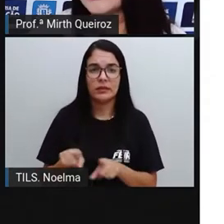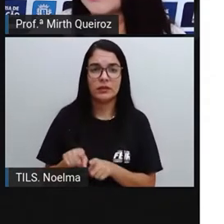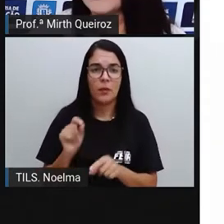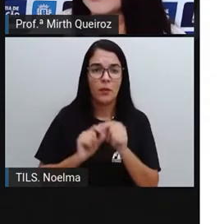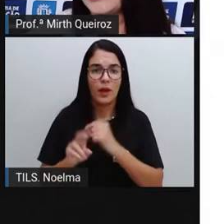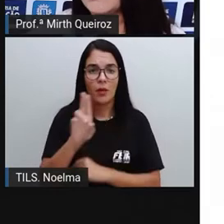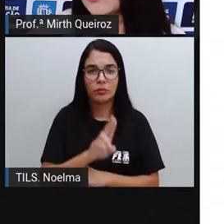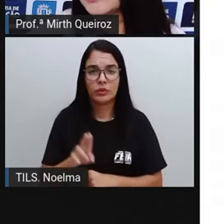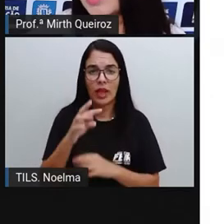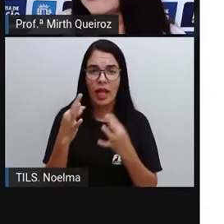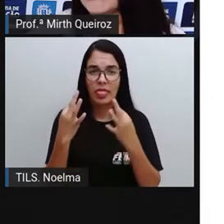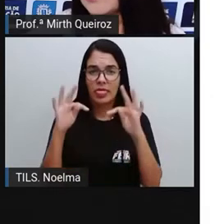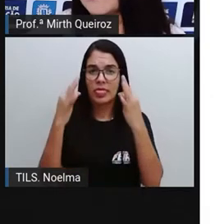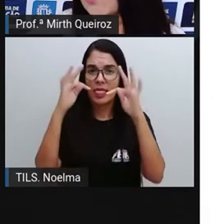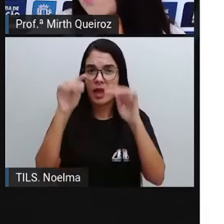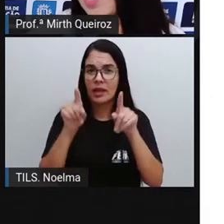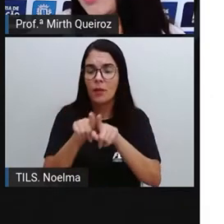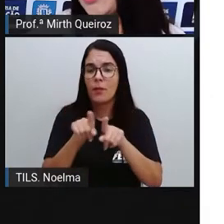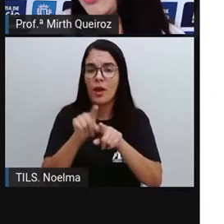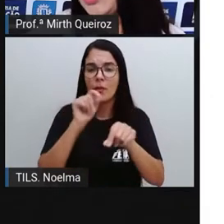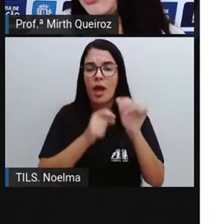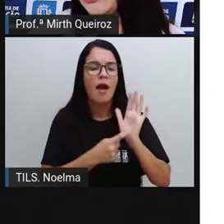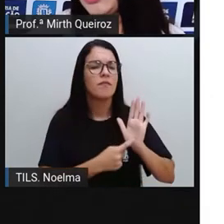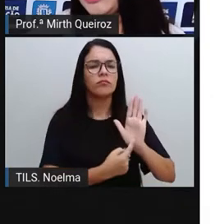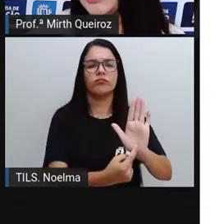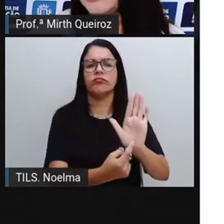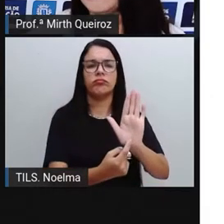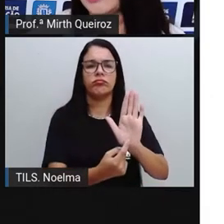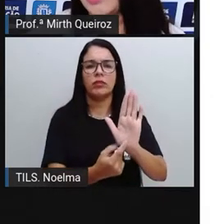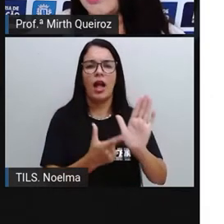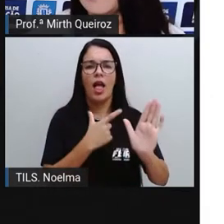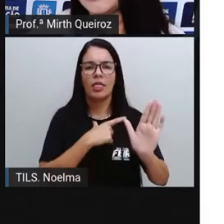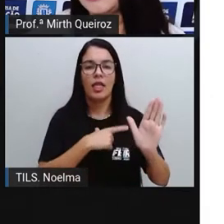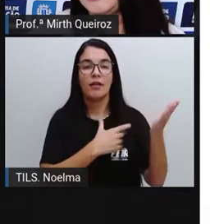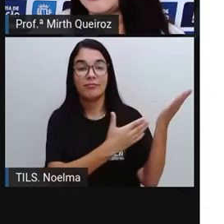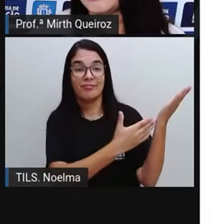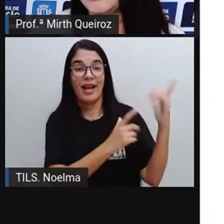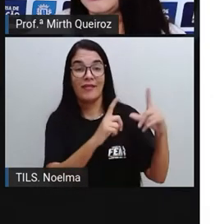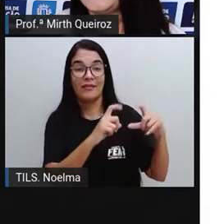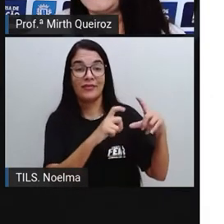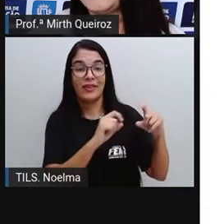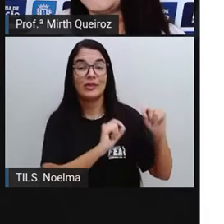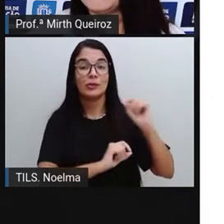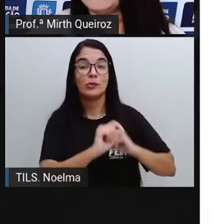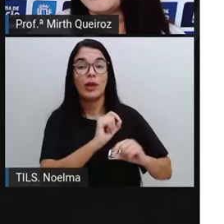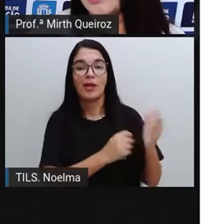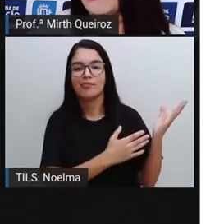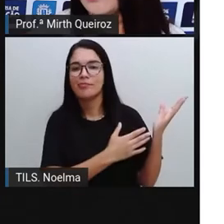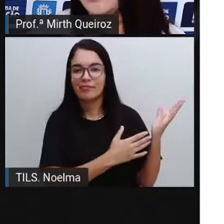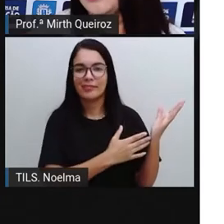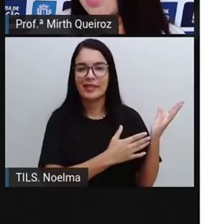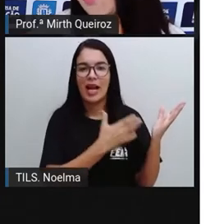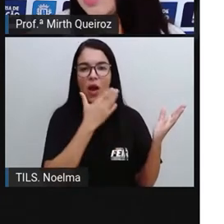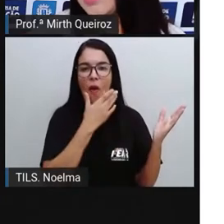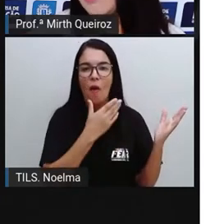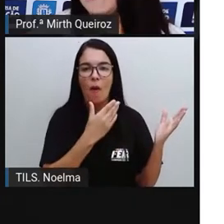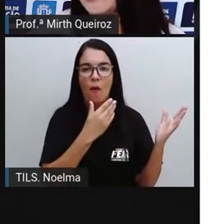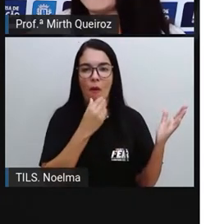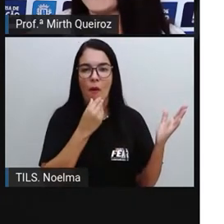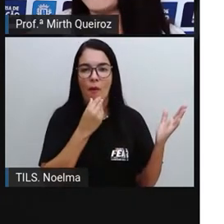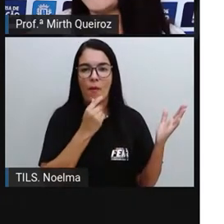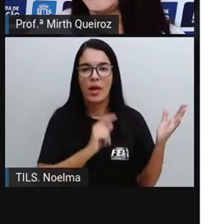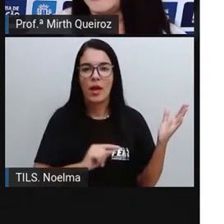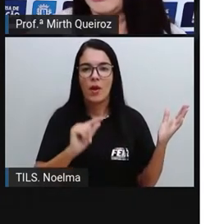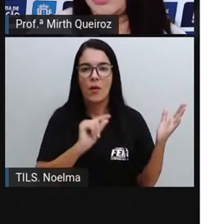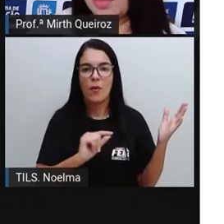o exemplo aqui, o mosaico com a imagem de Justiniano na Basílica de São Vital, em Ravenna, que é